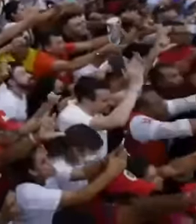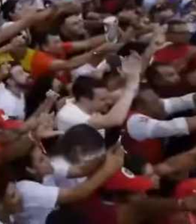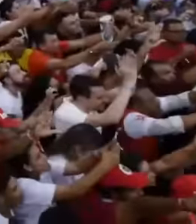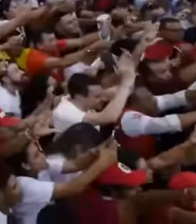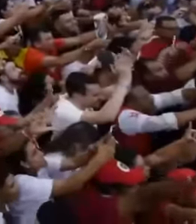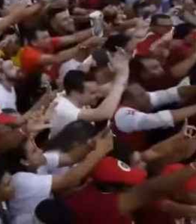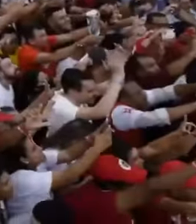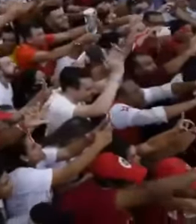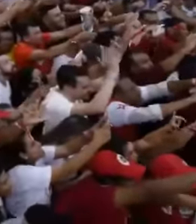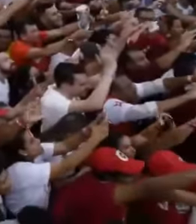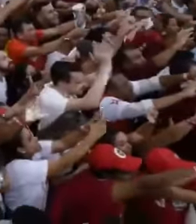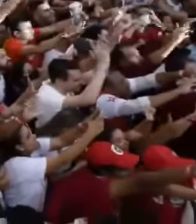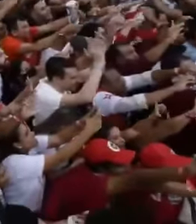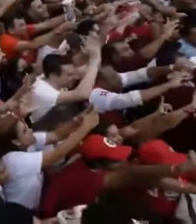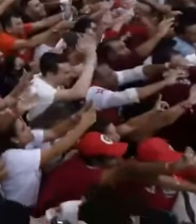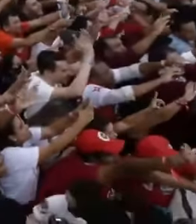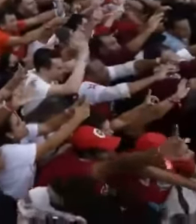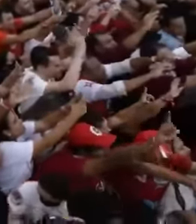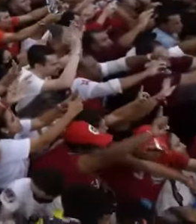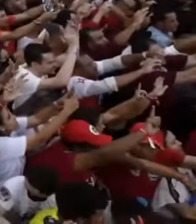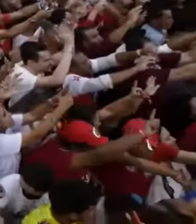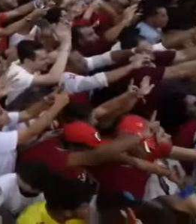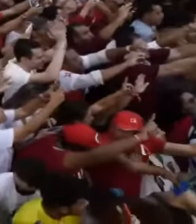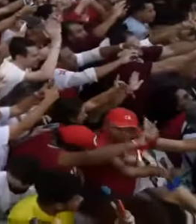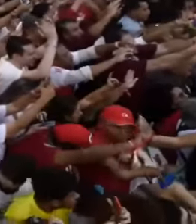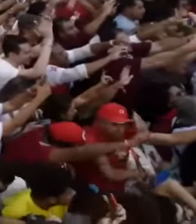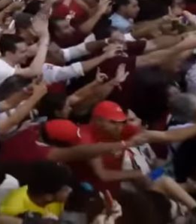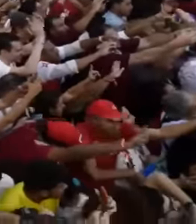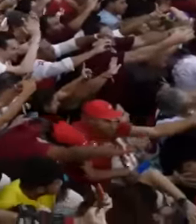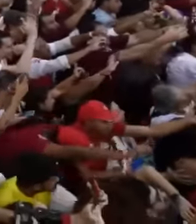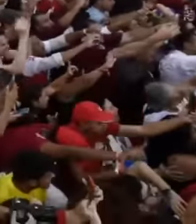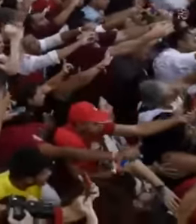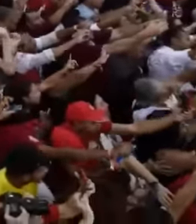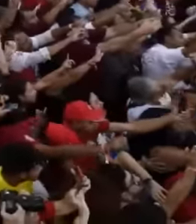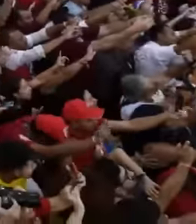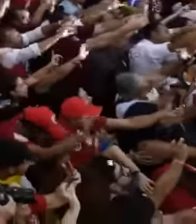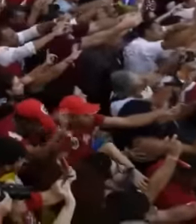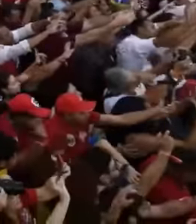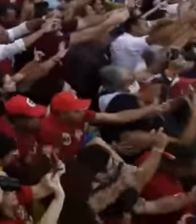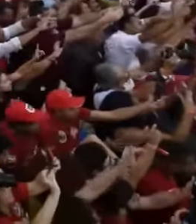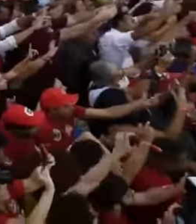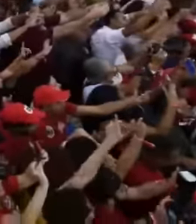mas essa estrela não vai se apagar.